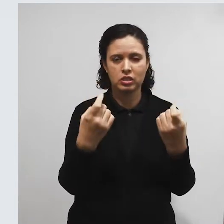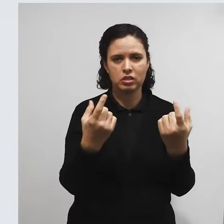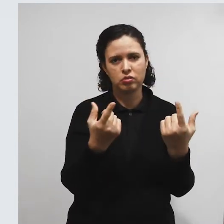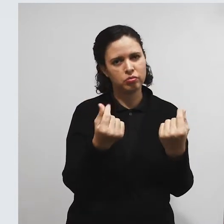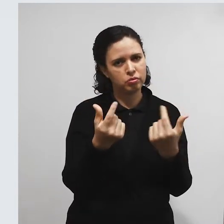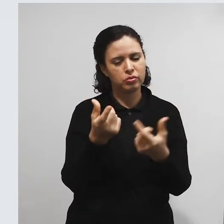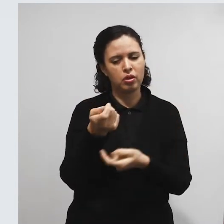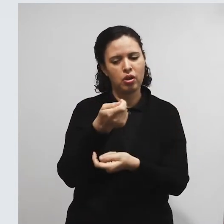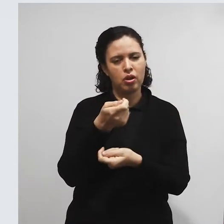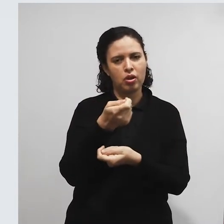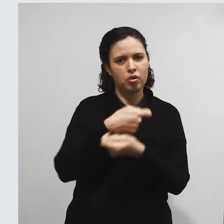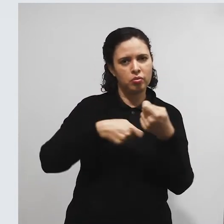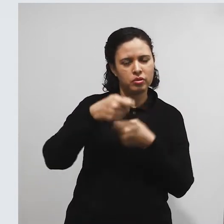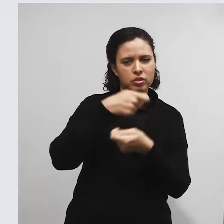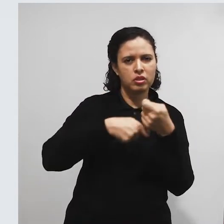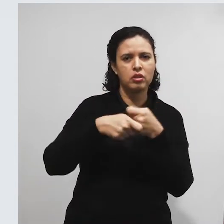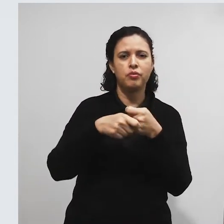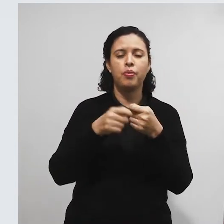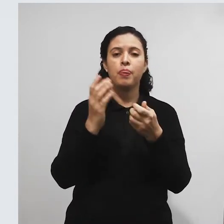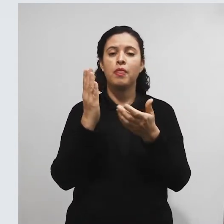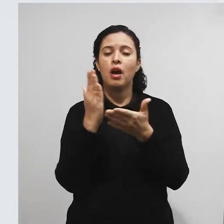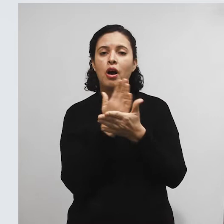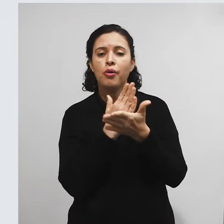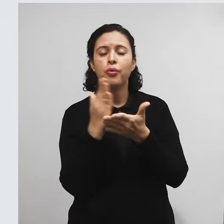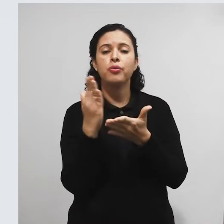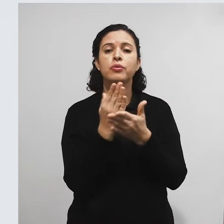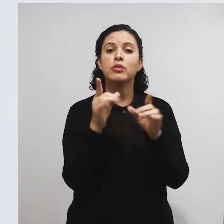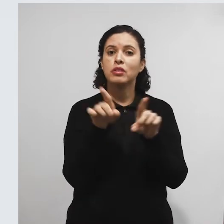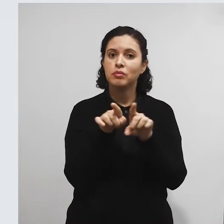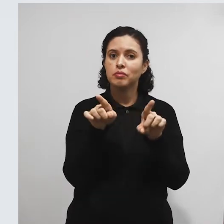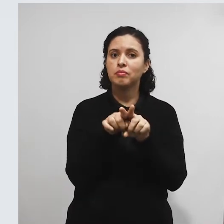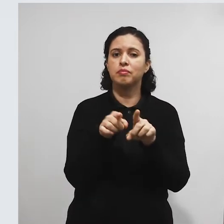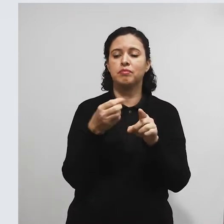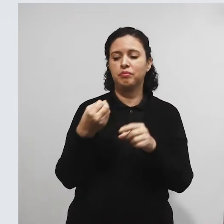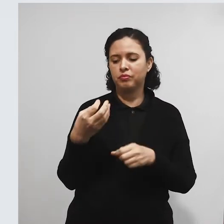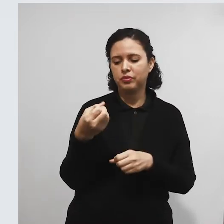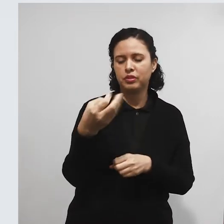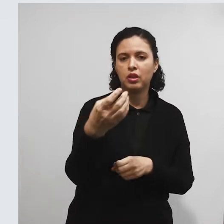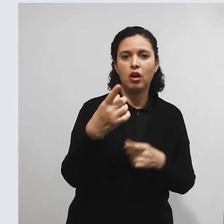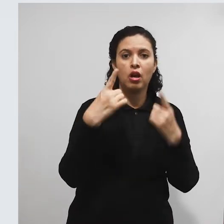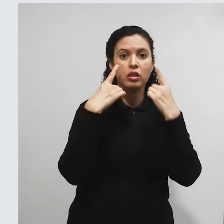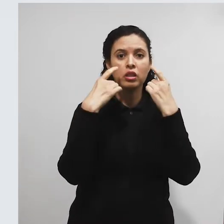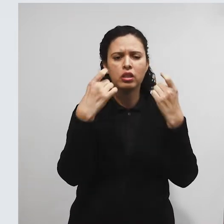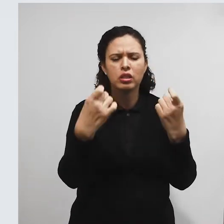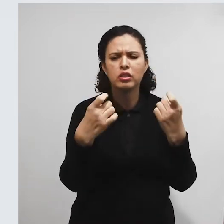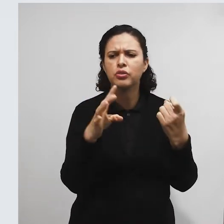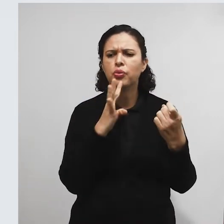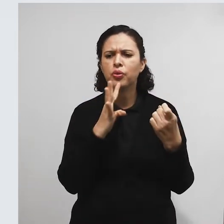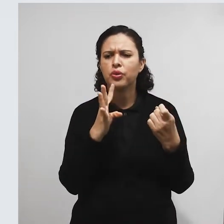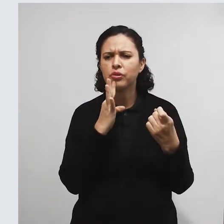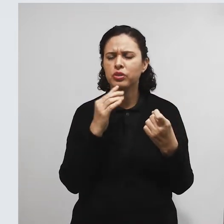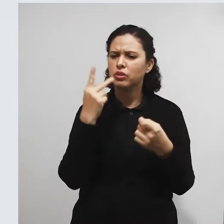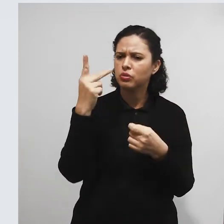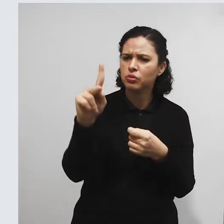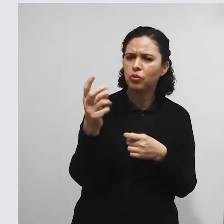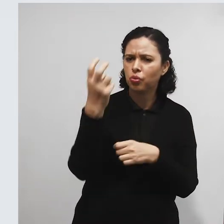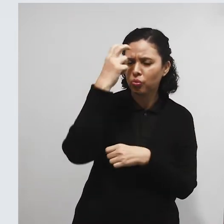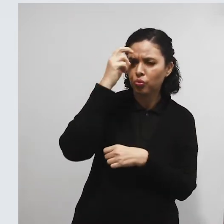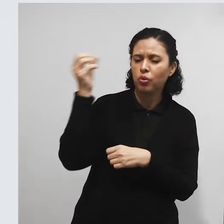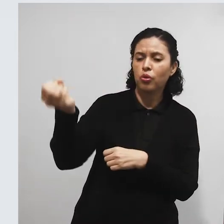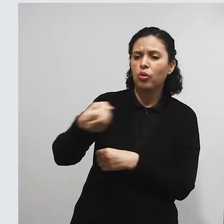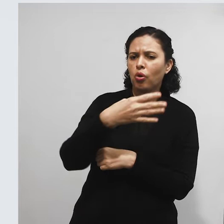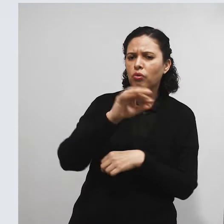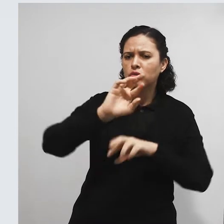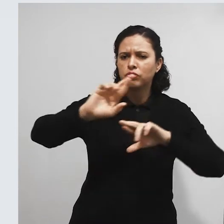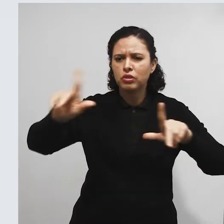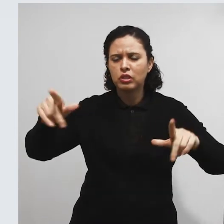que viajavam diretamente com o interesse pelo outro, o interesse pelo diferente, pela cultura